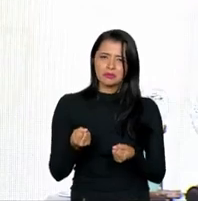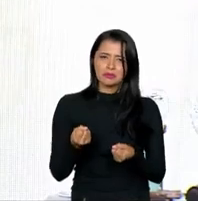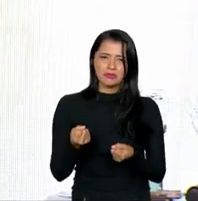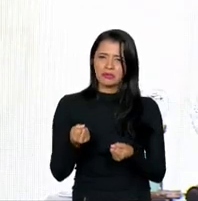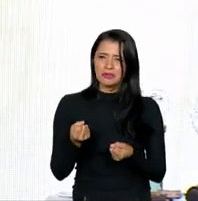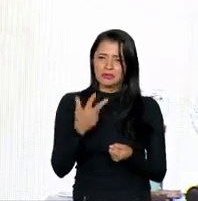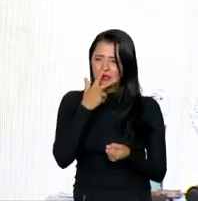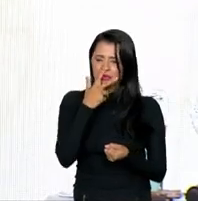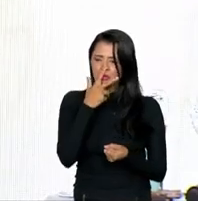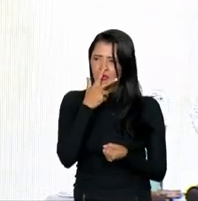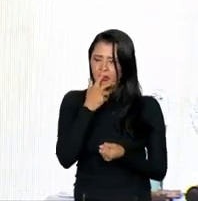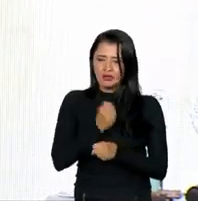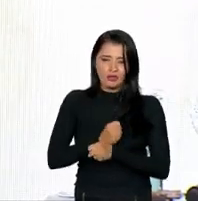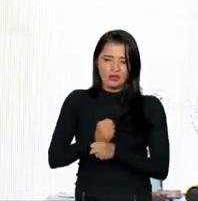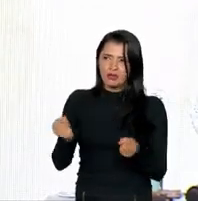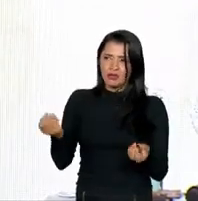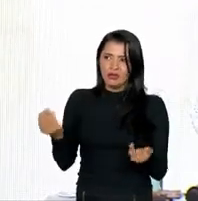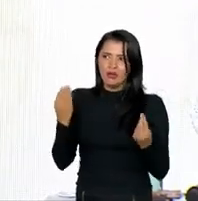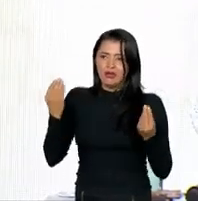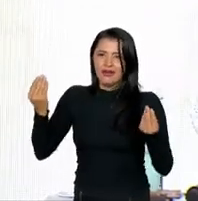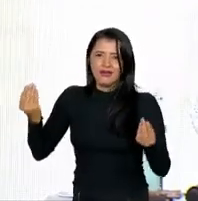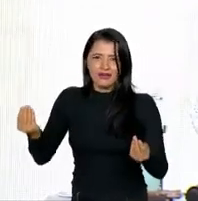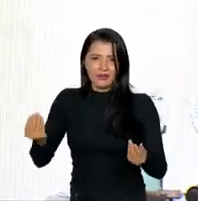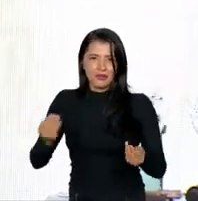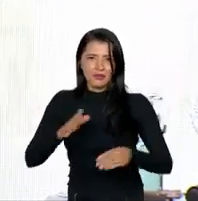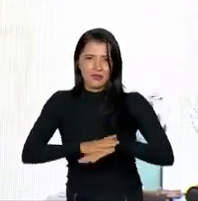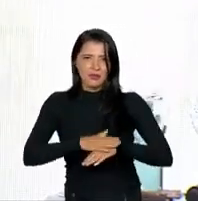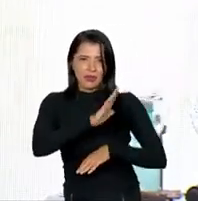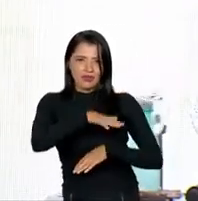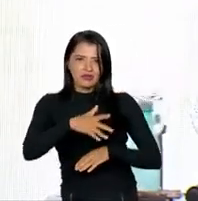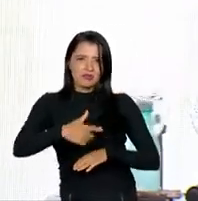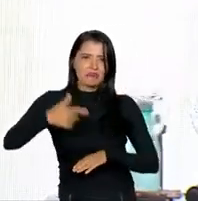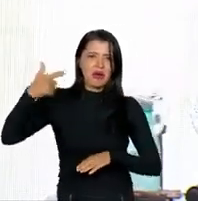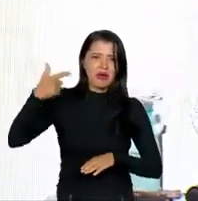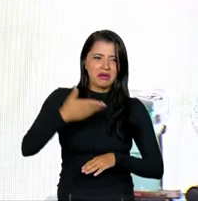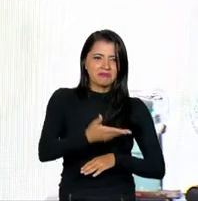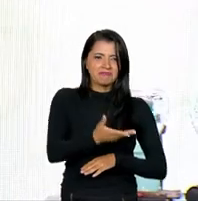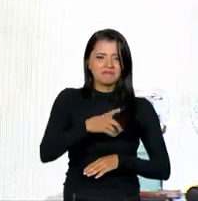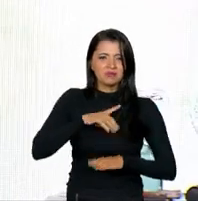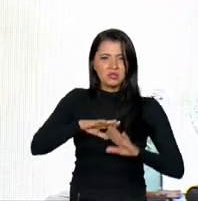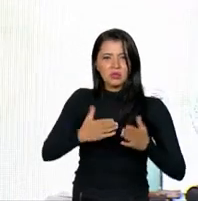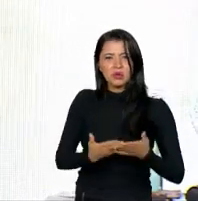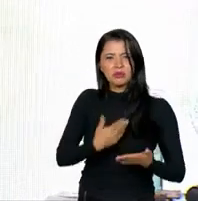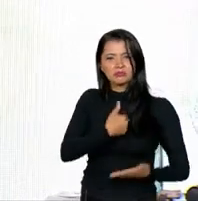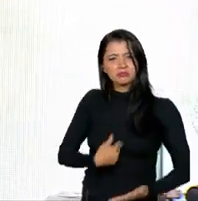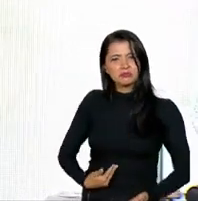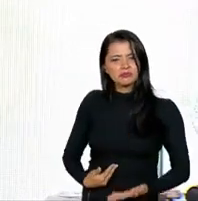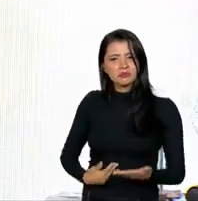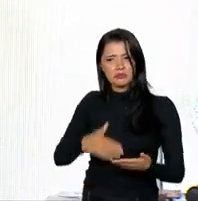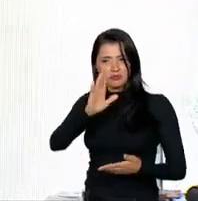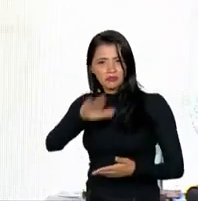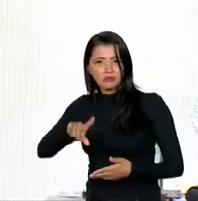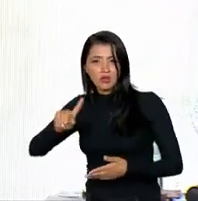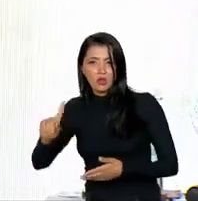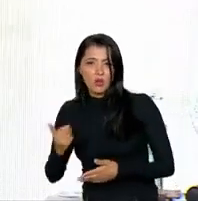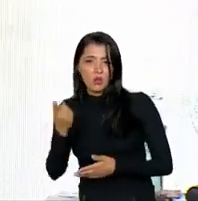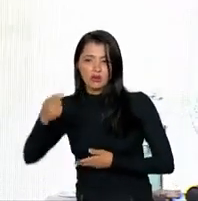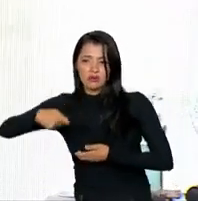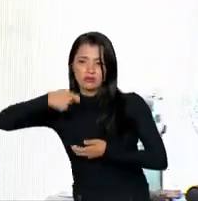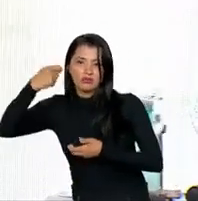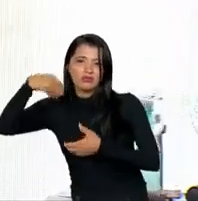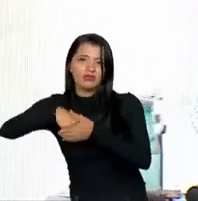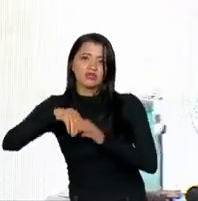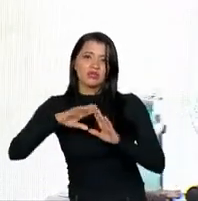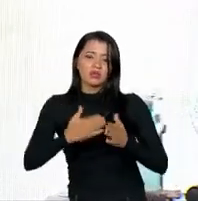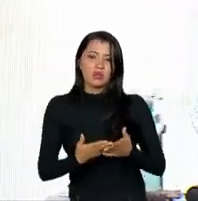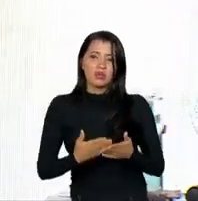se indignando quando uma criança é baleada numa escola pública, quando uma criança só faz aquela única refeição dentro de uma